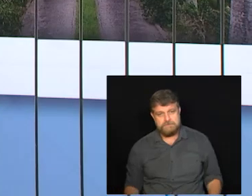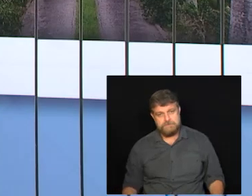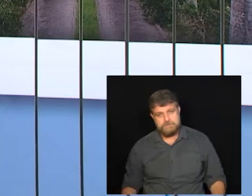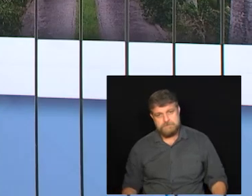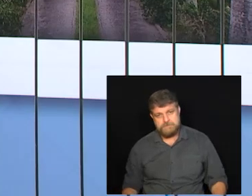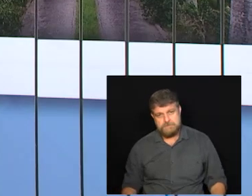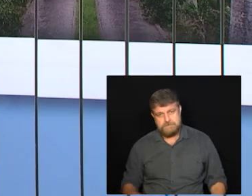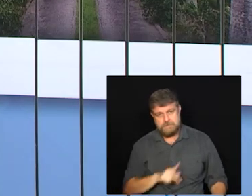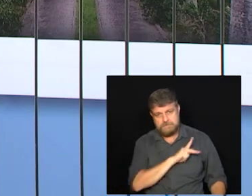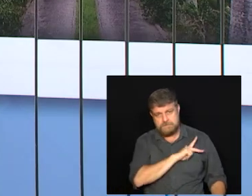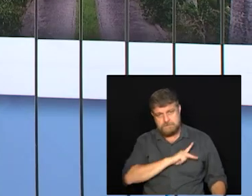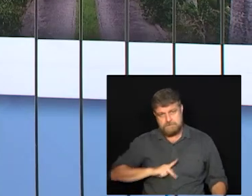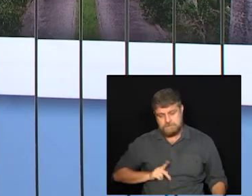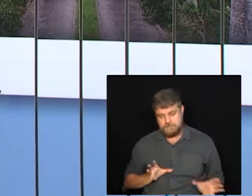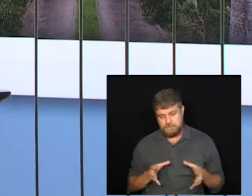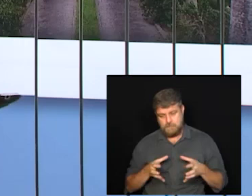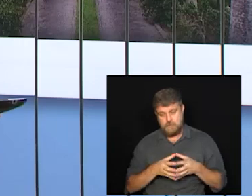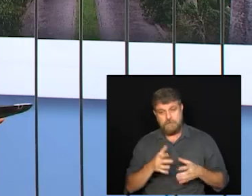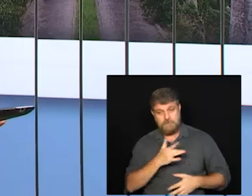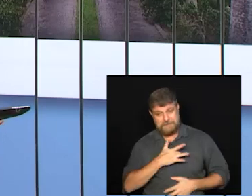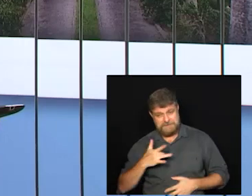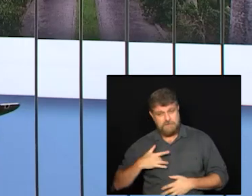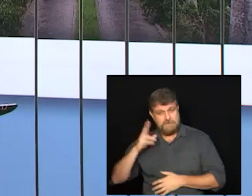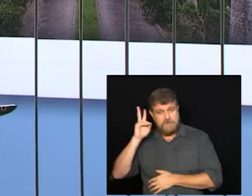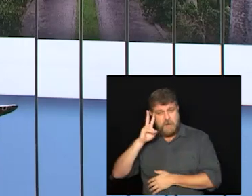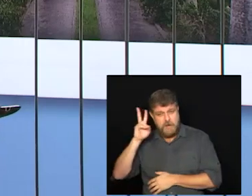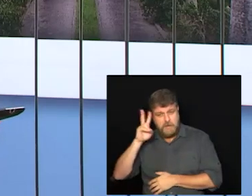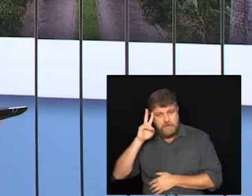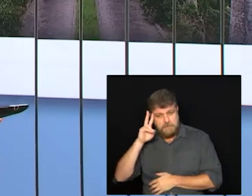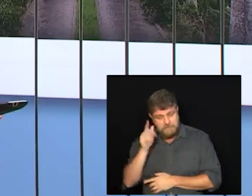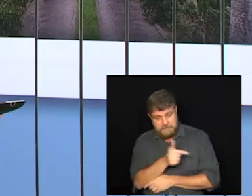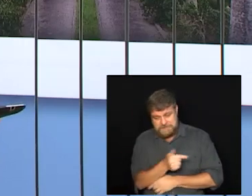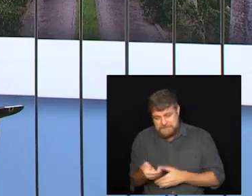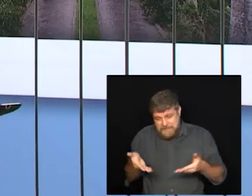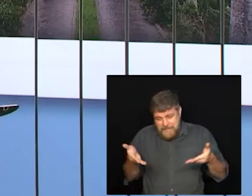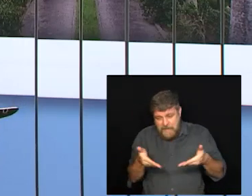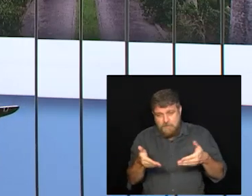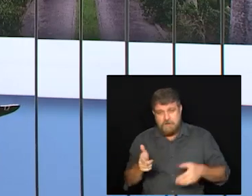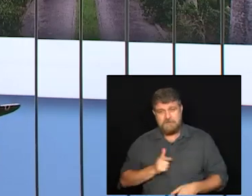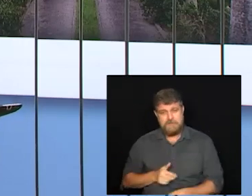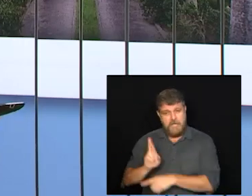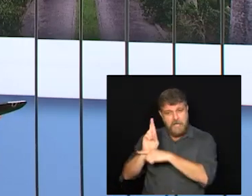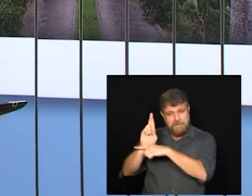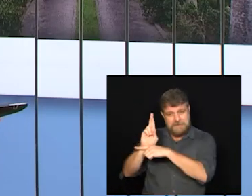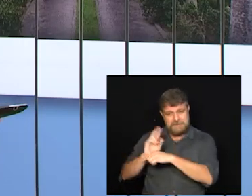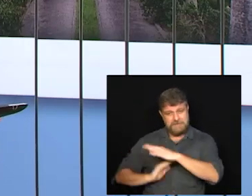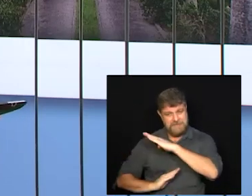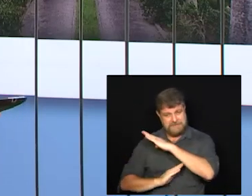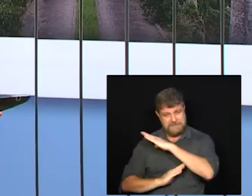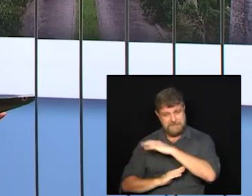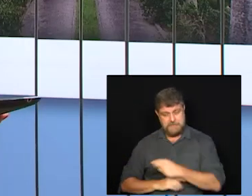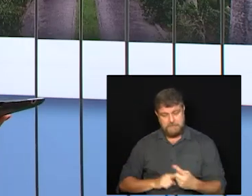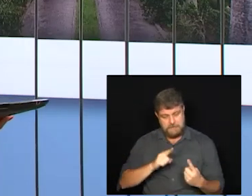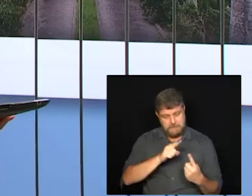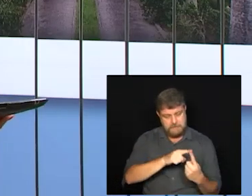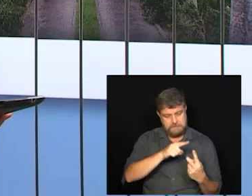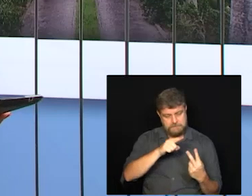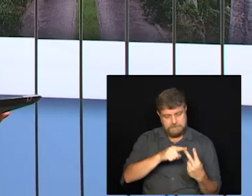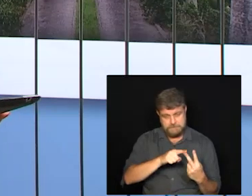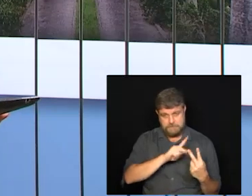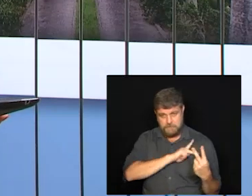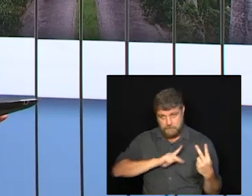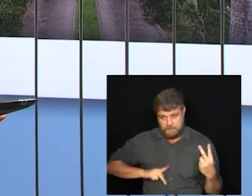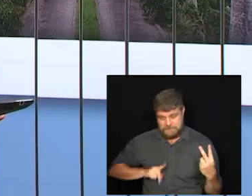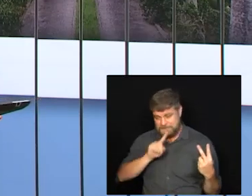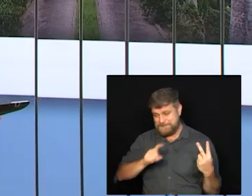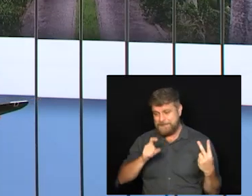E o presidente da Comissão de Saúde lembrou que nesta semana, representantes da Câmara de Campinas, ele, o presidente da casa, o vereador